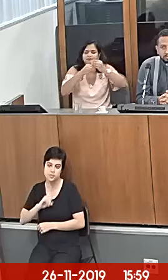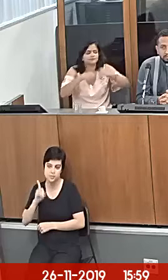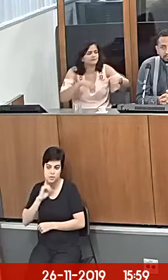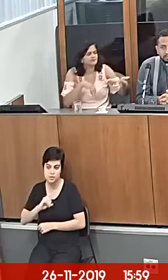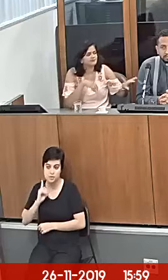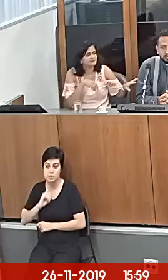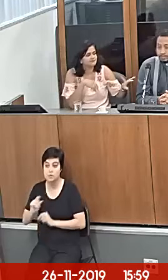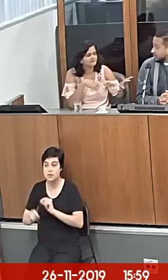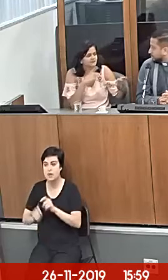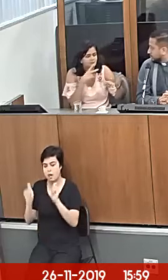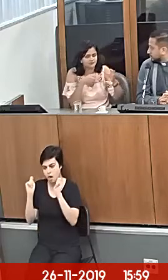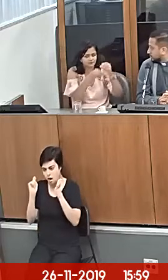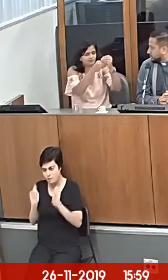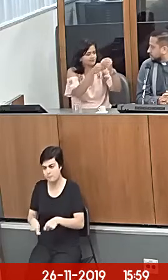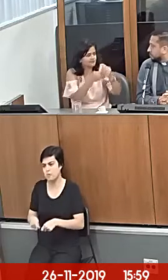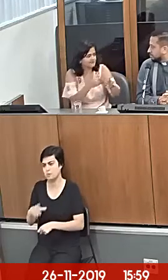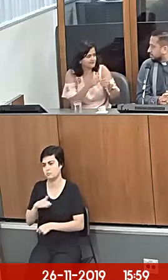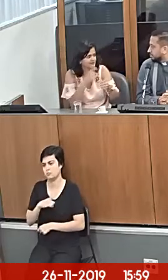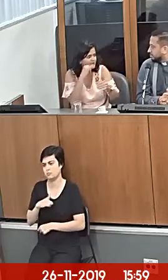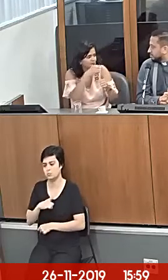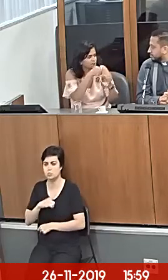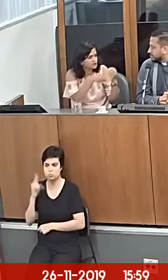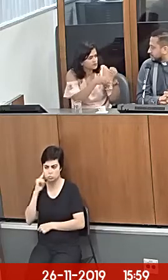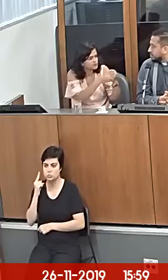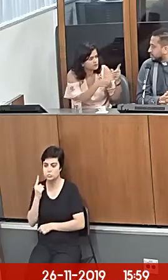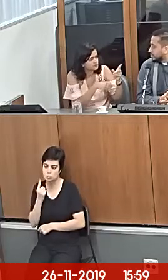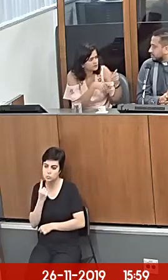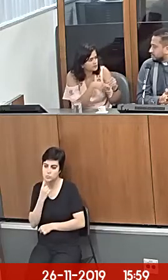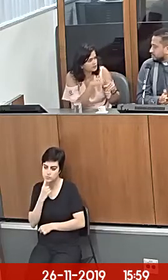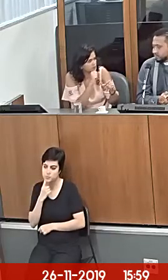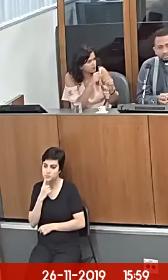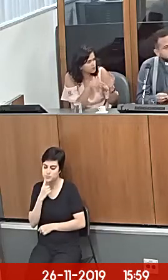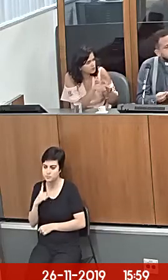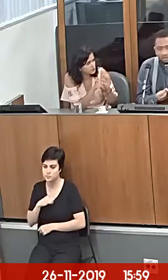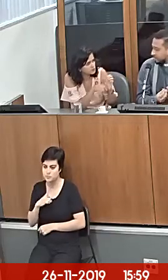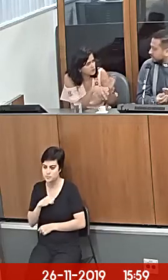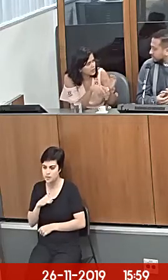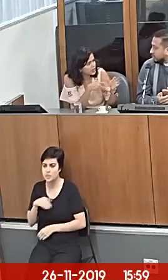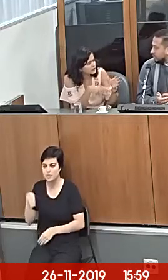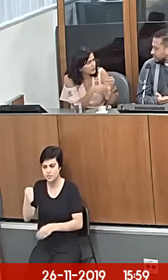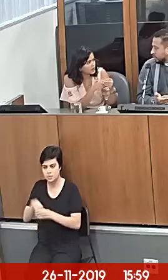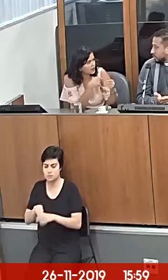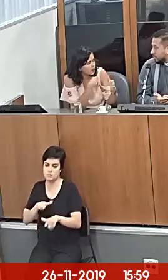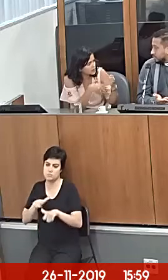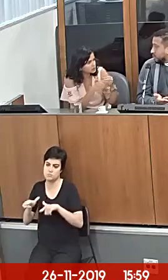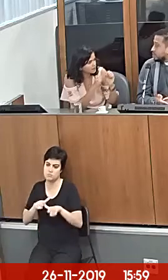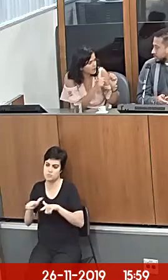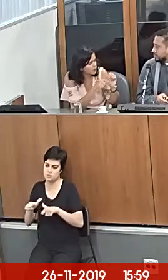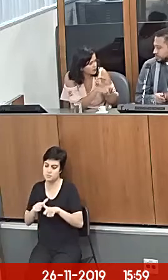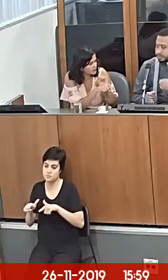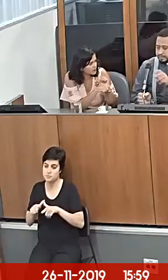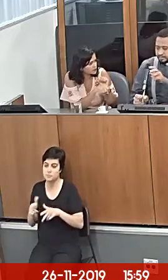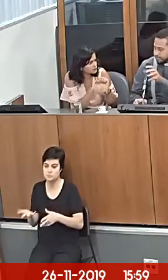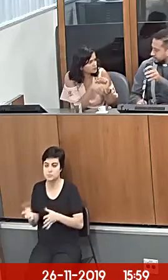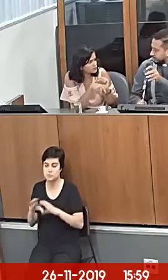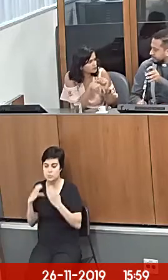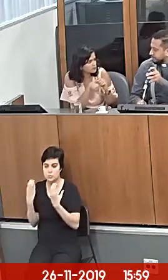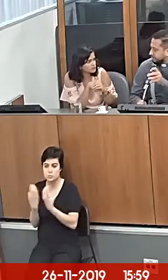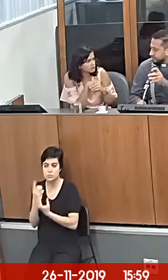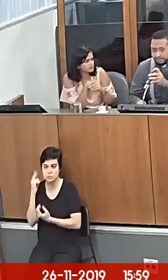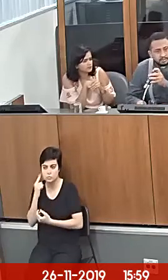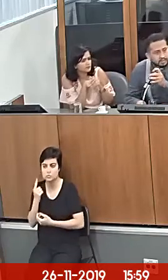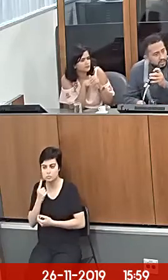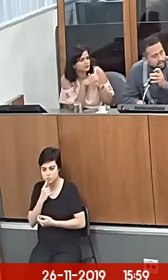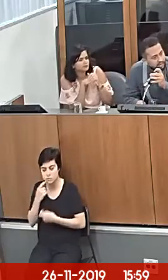da competência do surdo, que pode estar incluído no mercado, sim. E é isso que a comunidade surda merece.